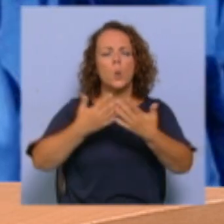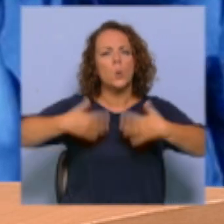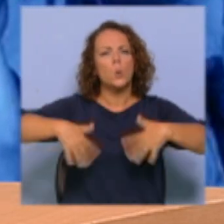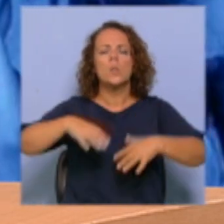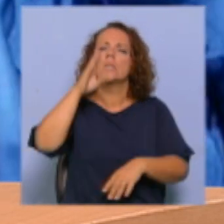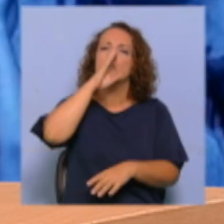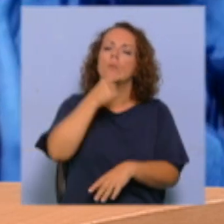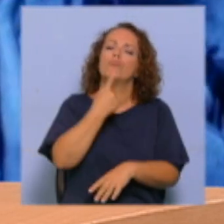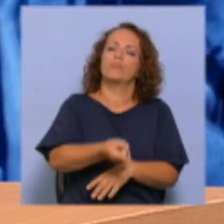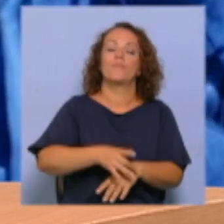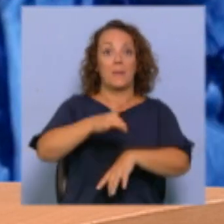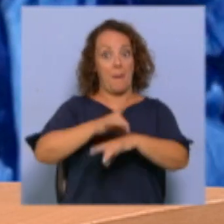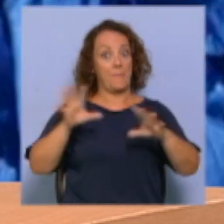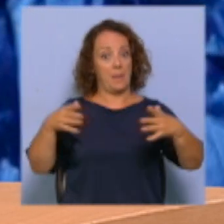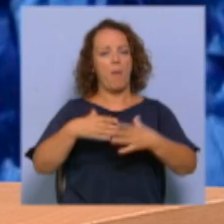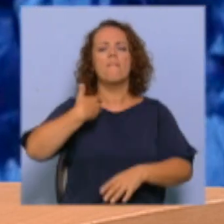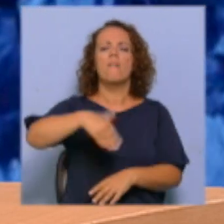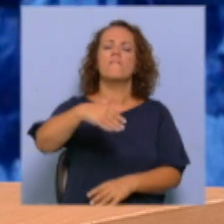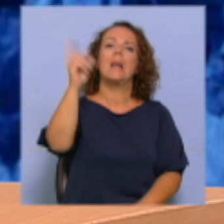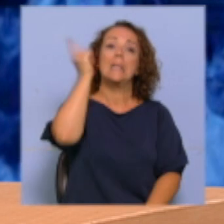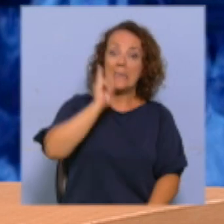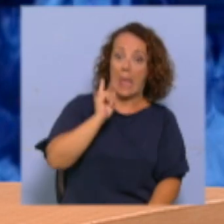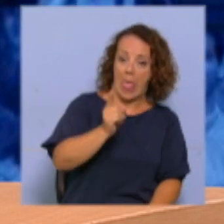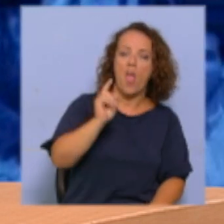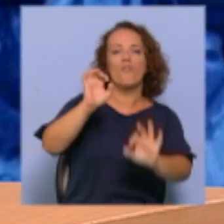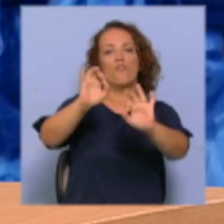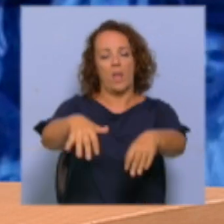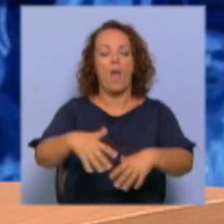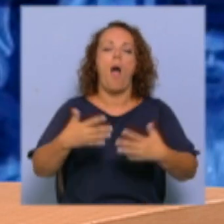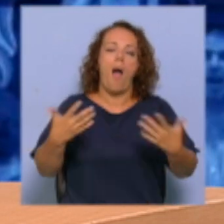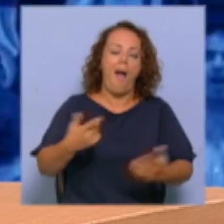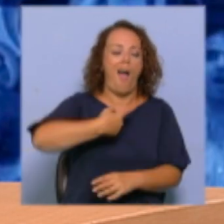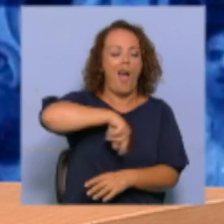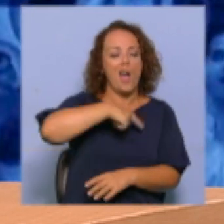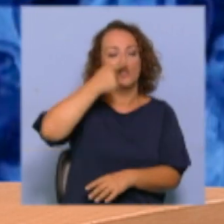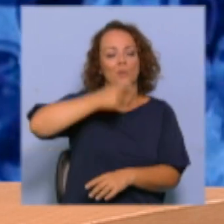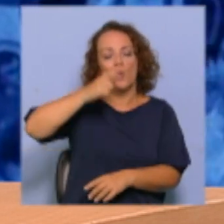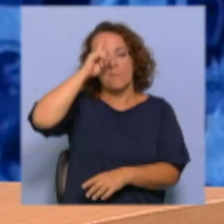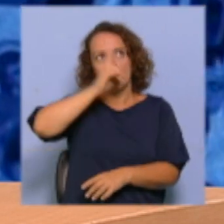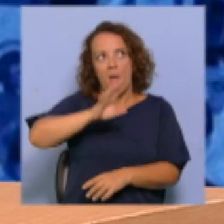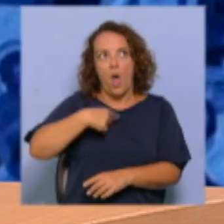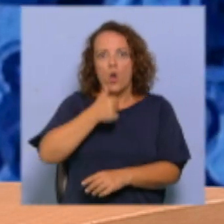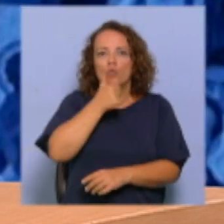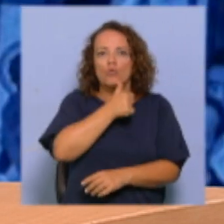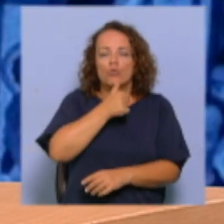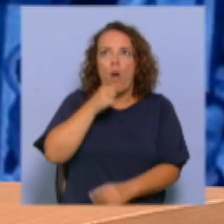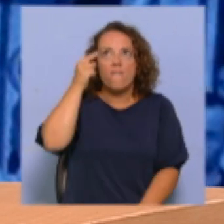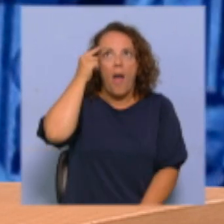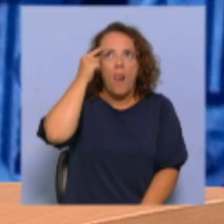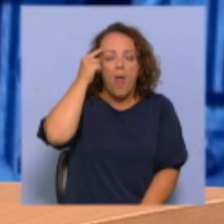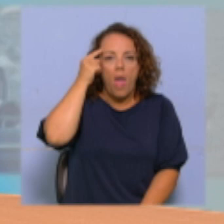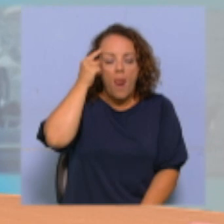dissessem a pandemia acaba no dia X, as pessoas sabiam que o sofrimento mental durava tanto. Fazer uma